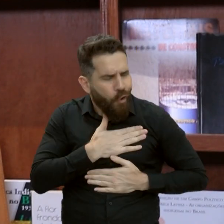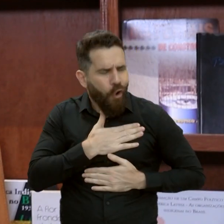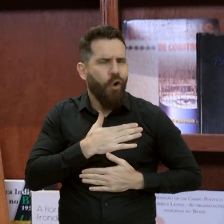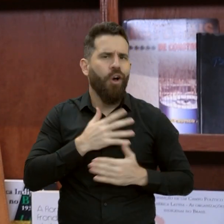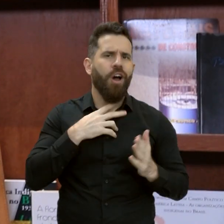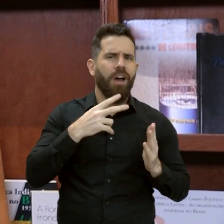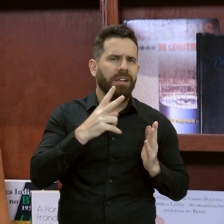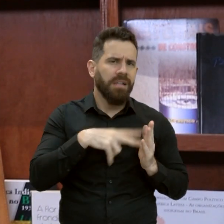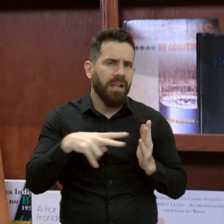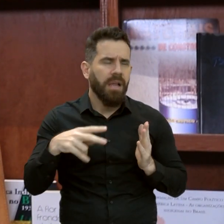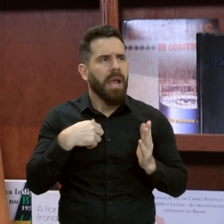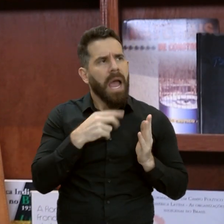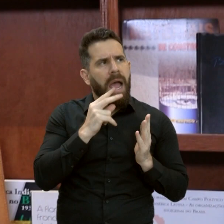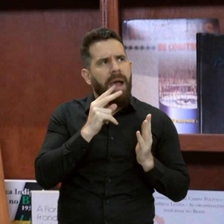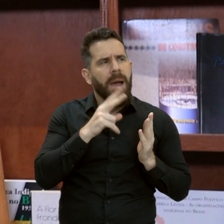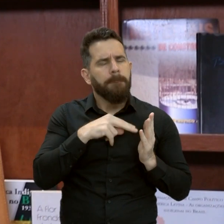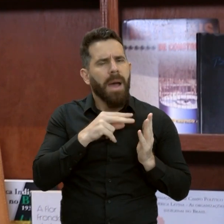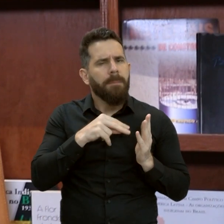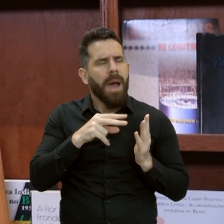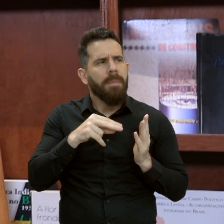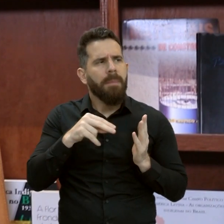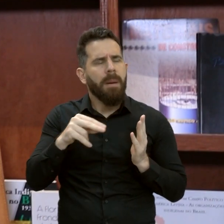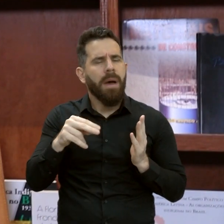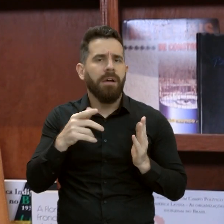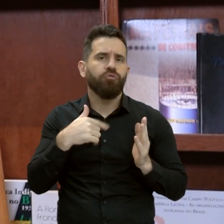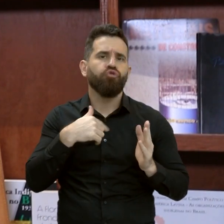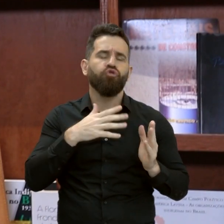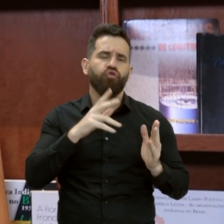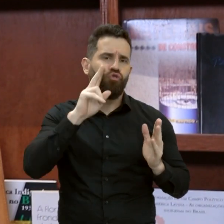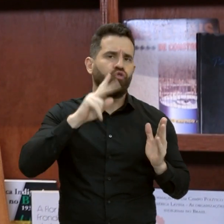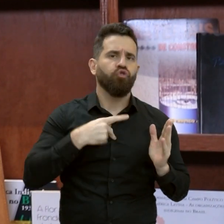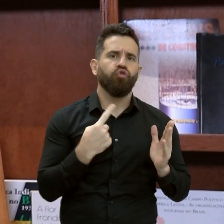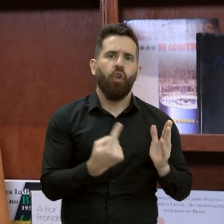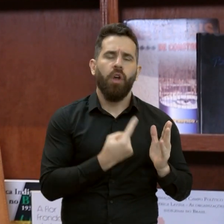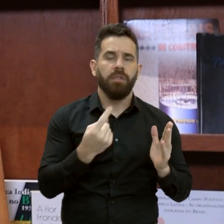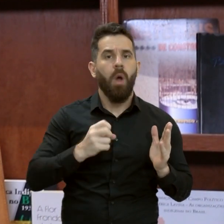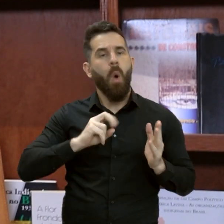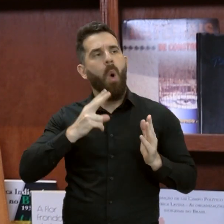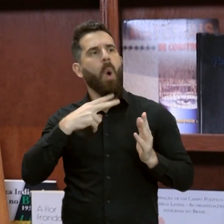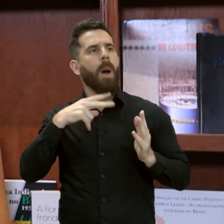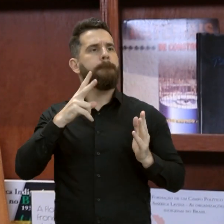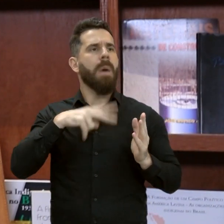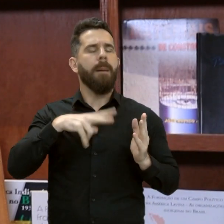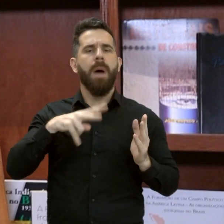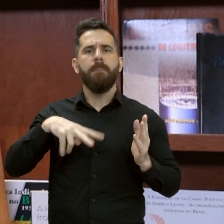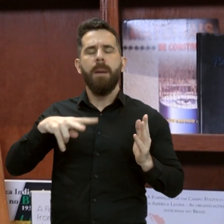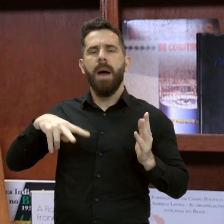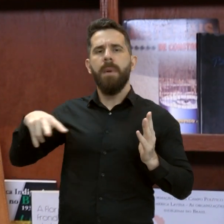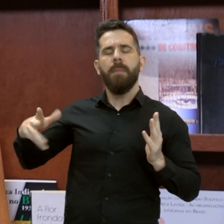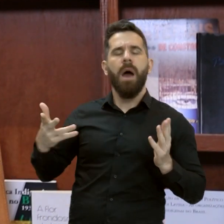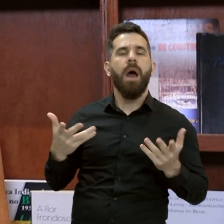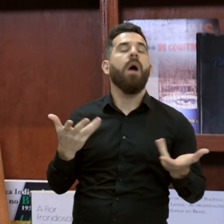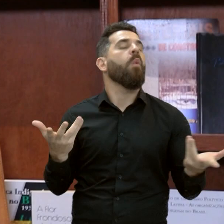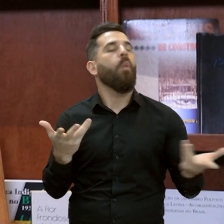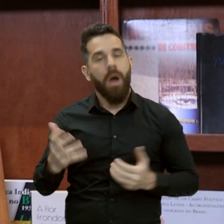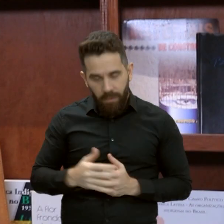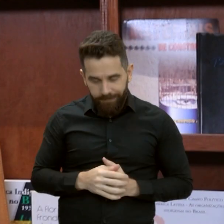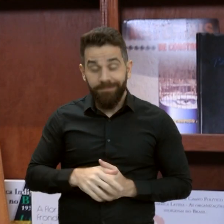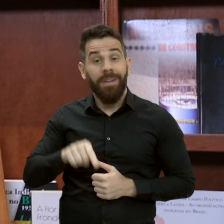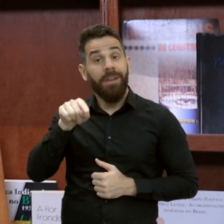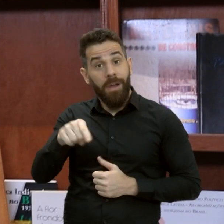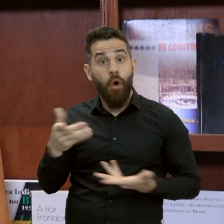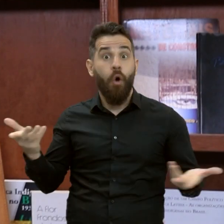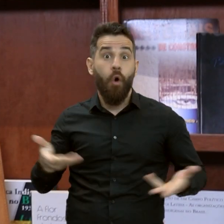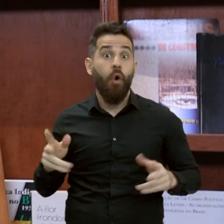que lê baixinho, de forma silenciosa, lê em voz alta? Nós vamos falar hoje sobre a importância